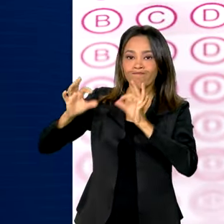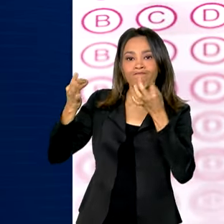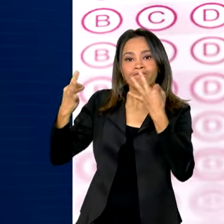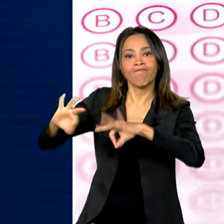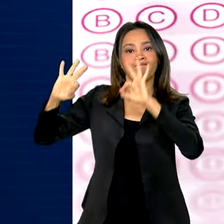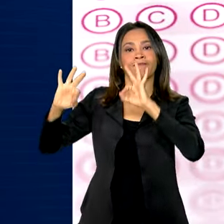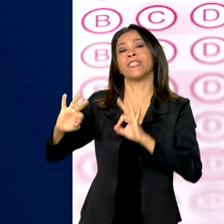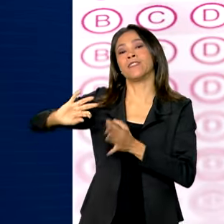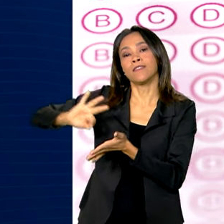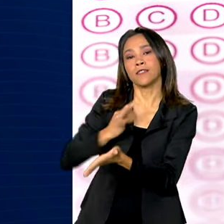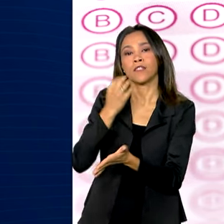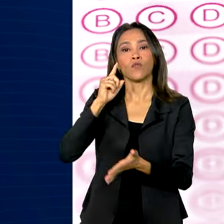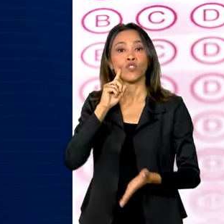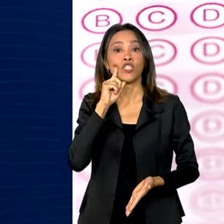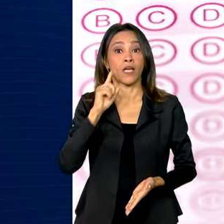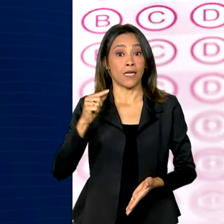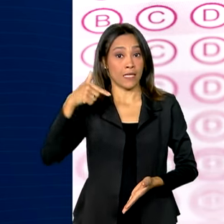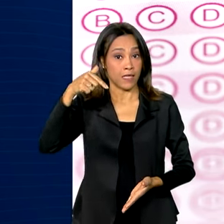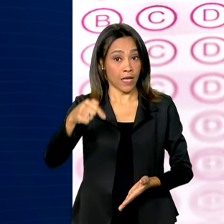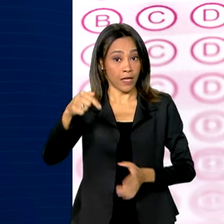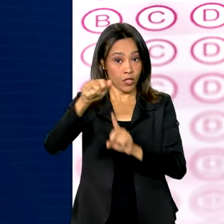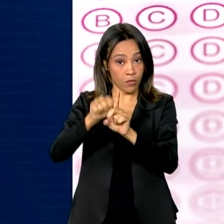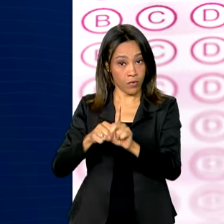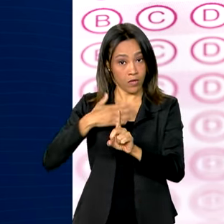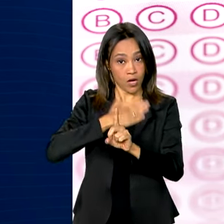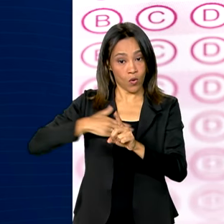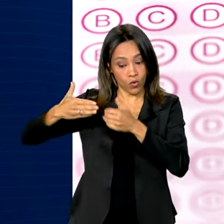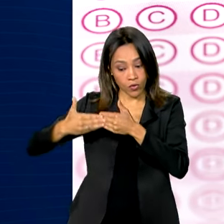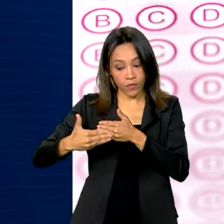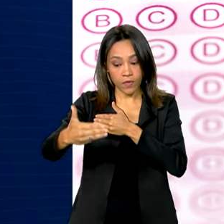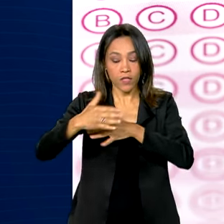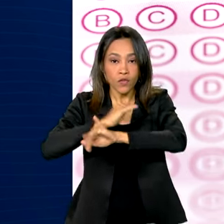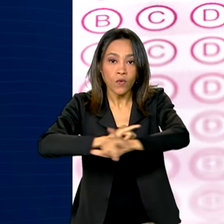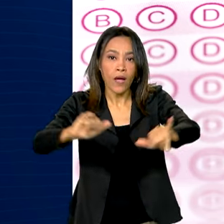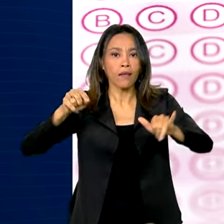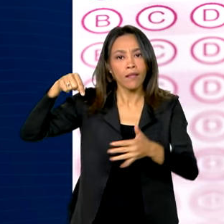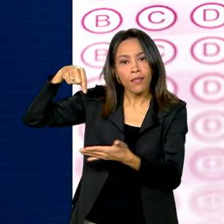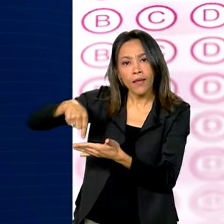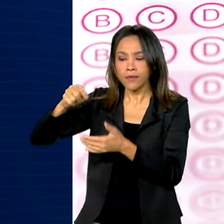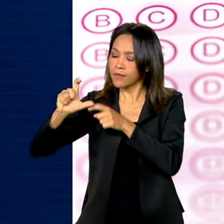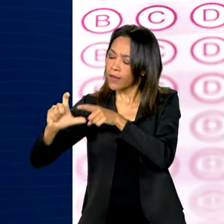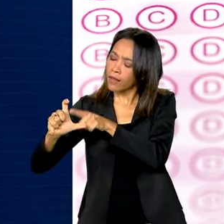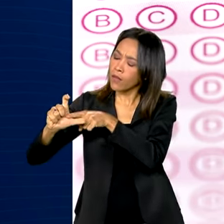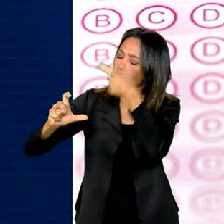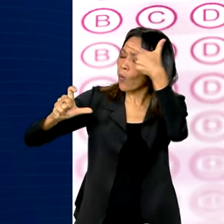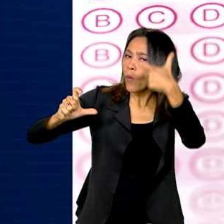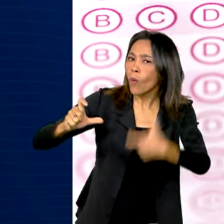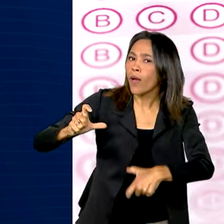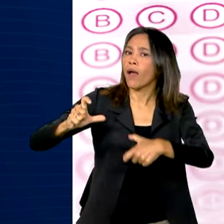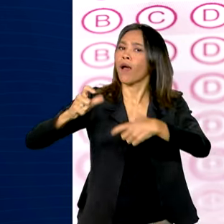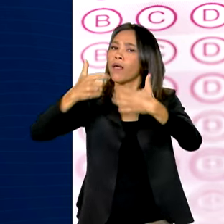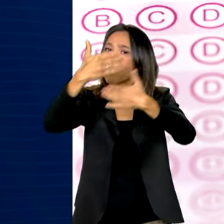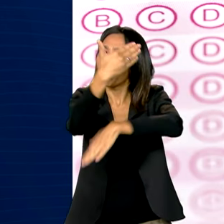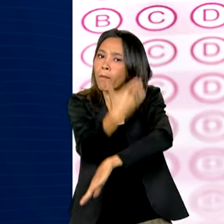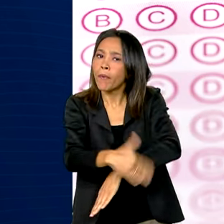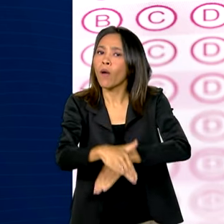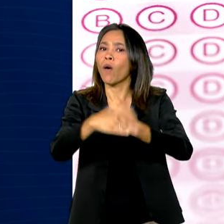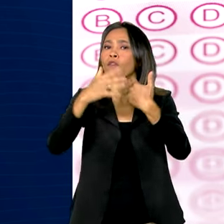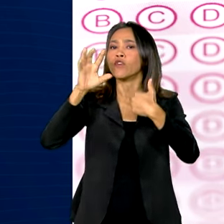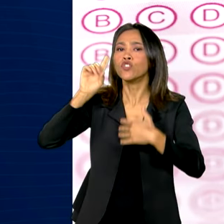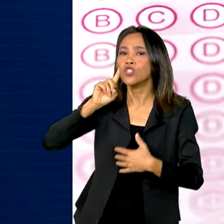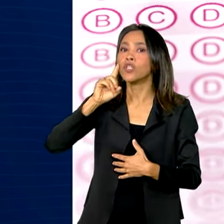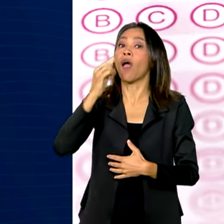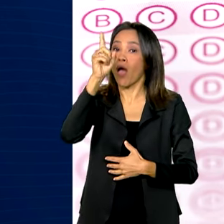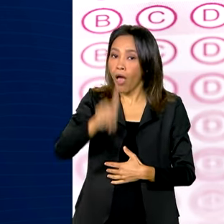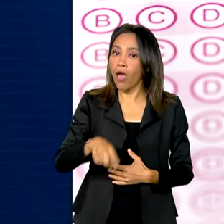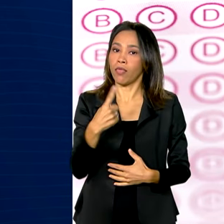divulgado no dia 7 de agosto. Nele estarão os detalhes sobre os locais de provas. A data da prova está mantida, dia